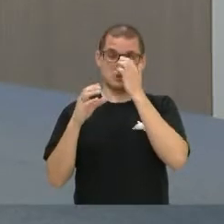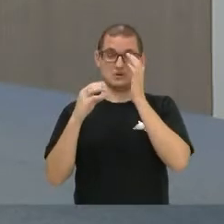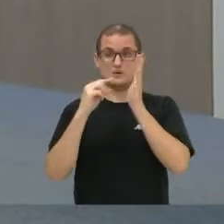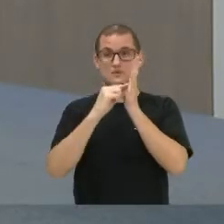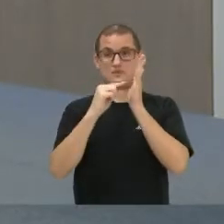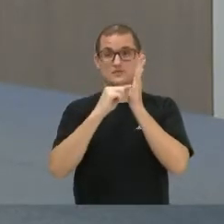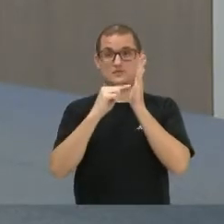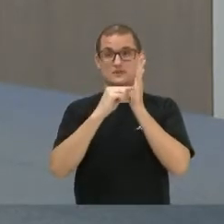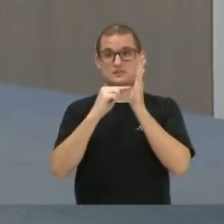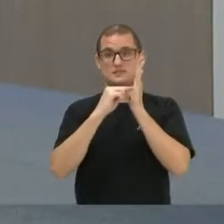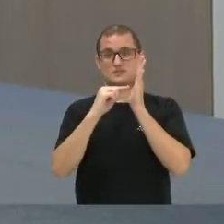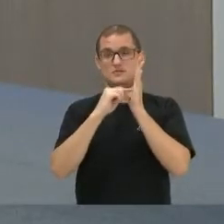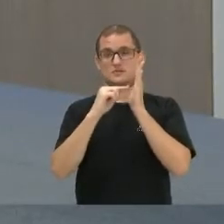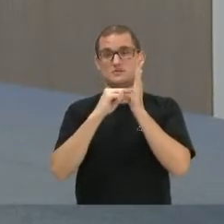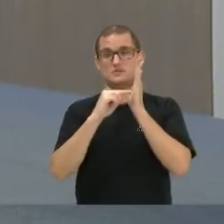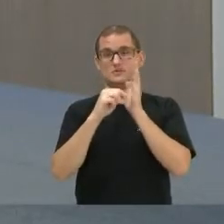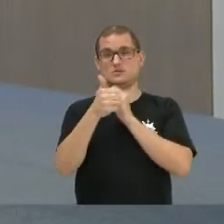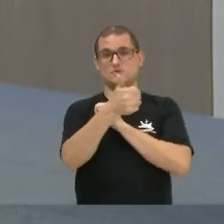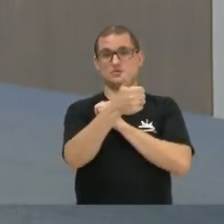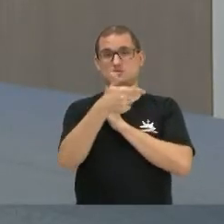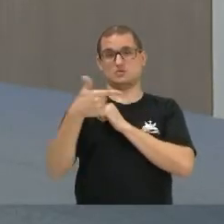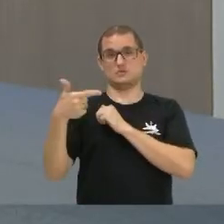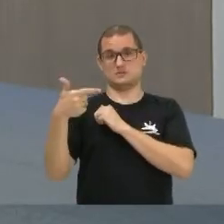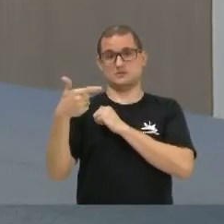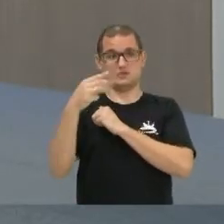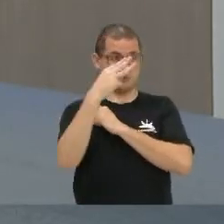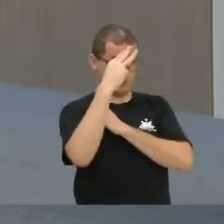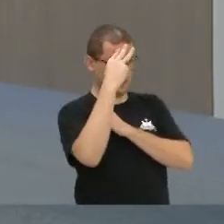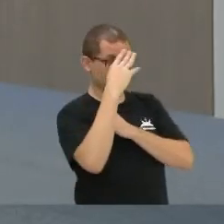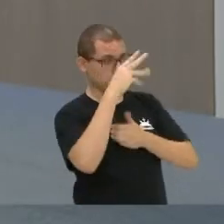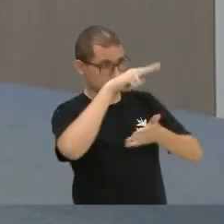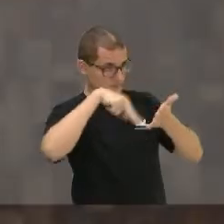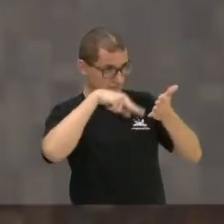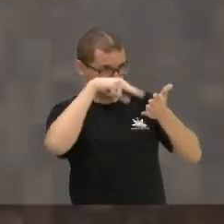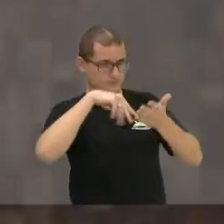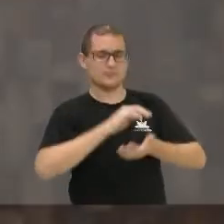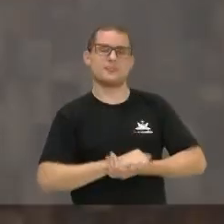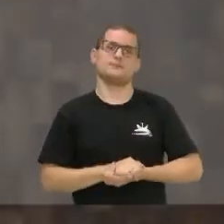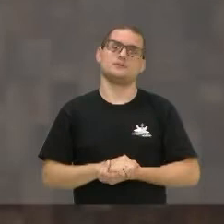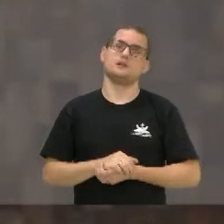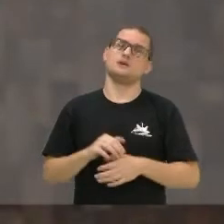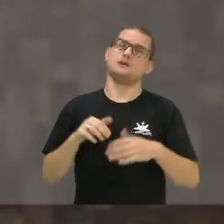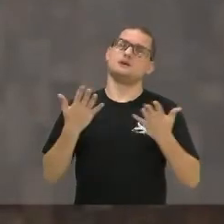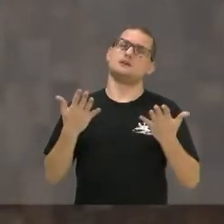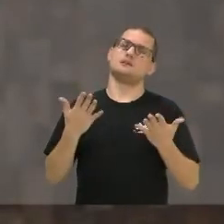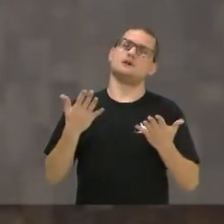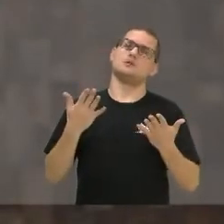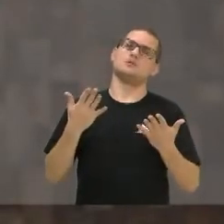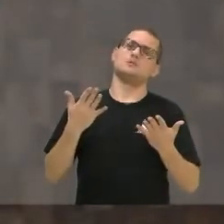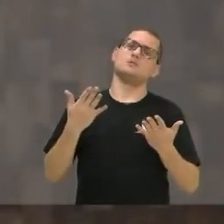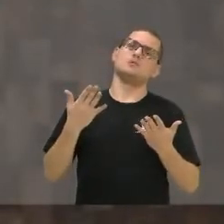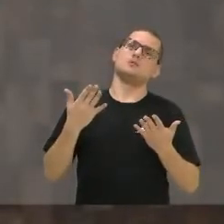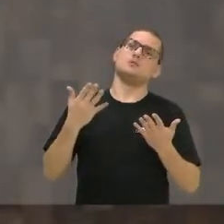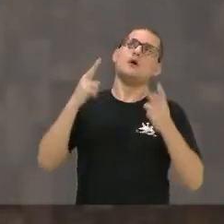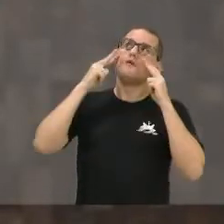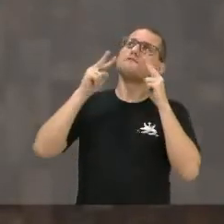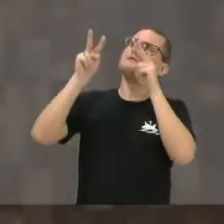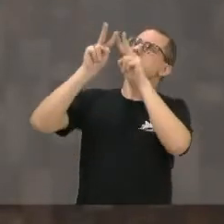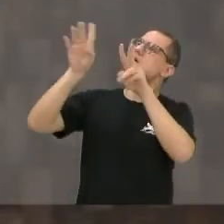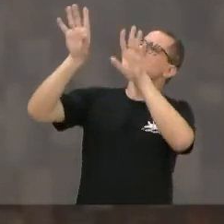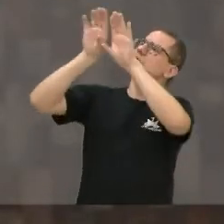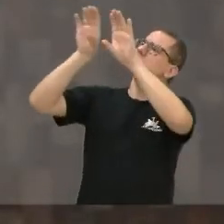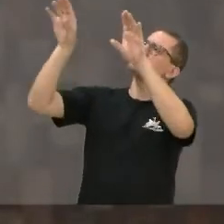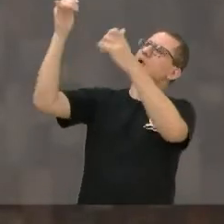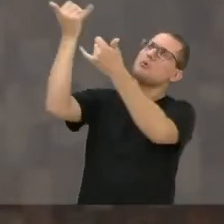versículo o versículo 12 william ouviu então uma voz forte do céu que lhes dizia subi